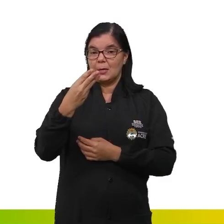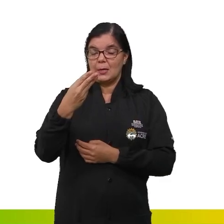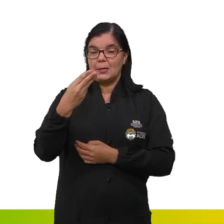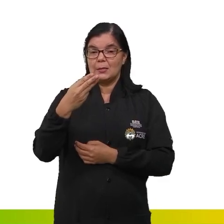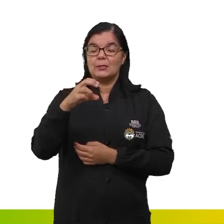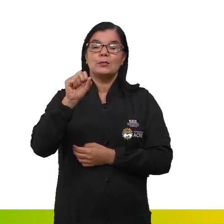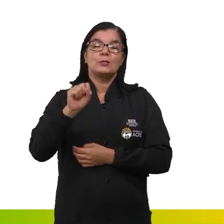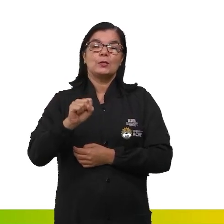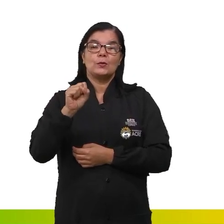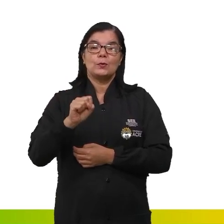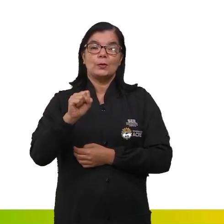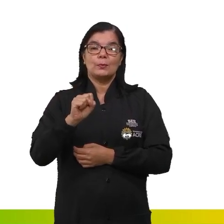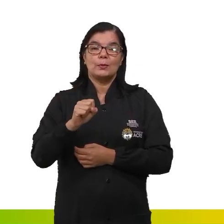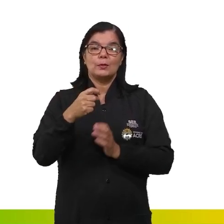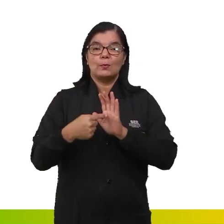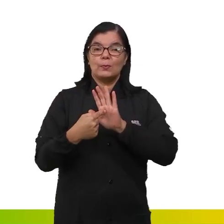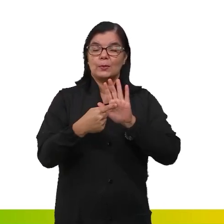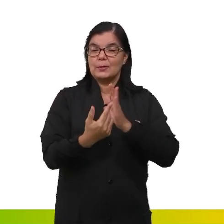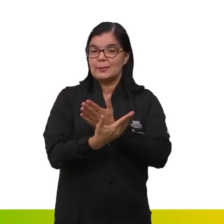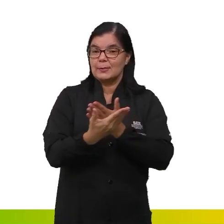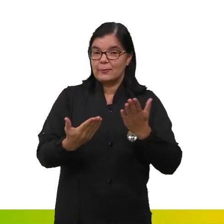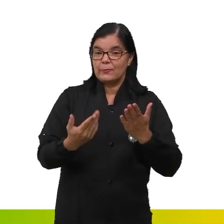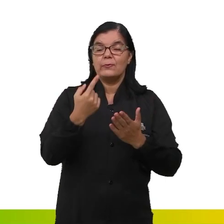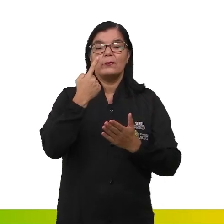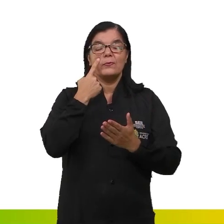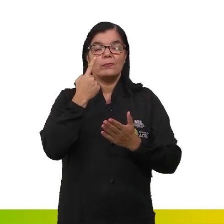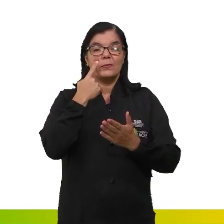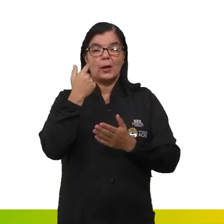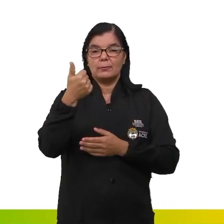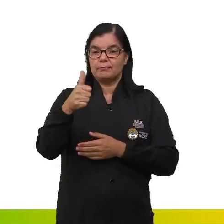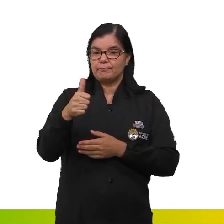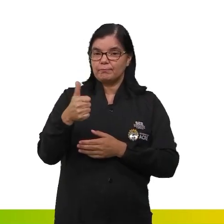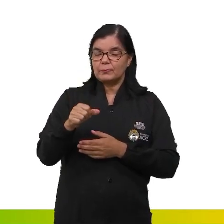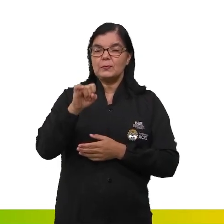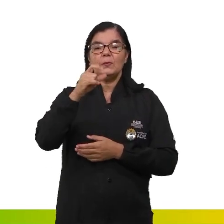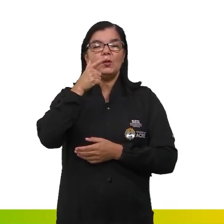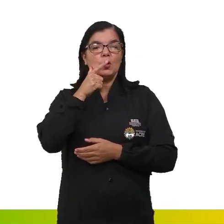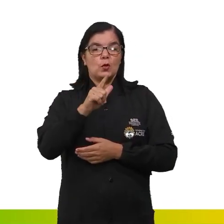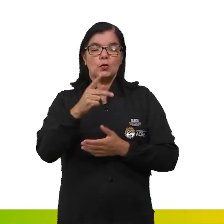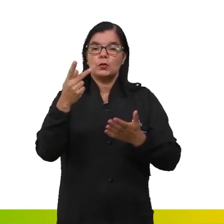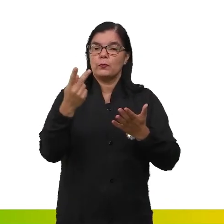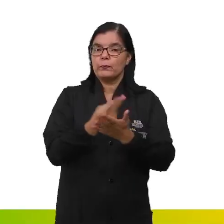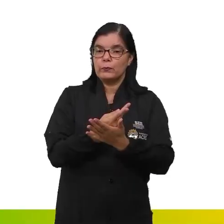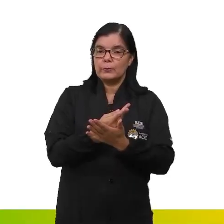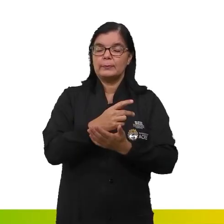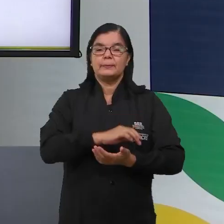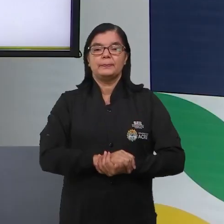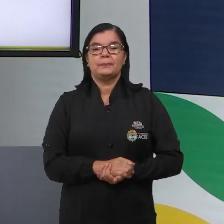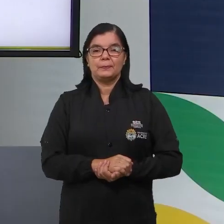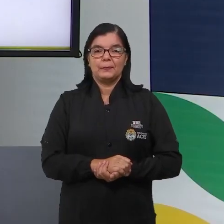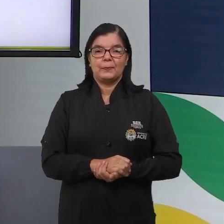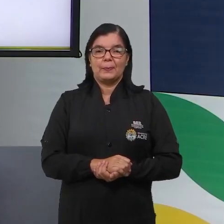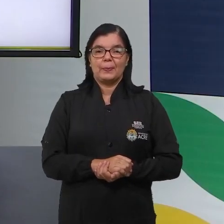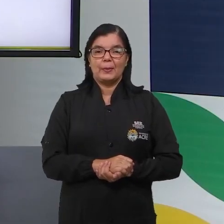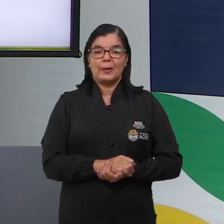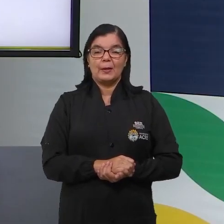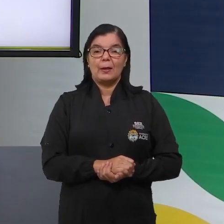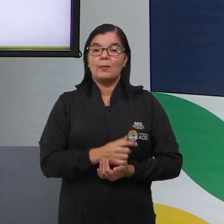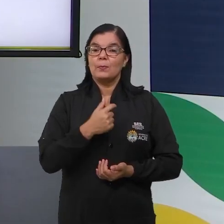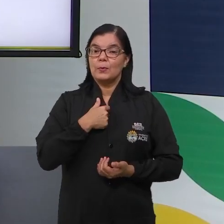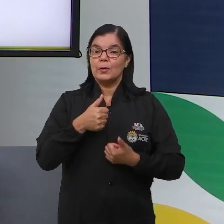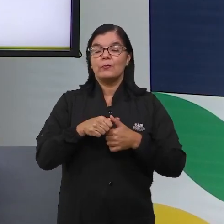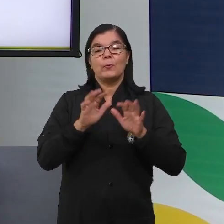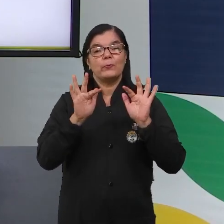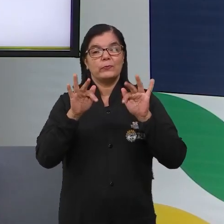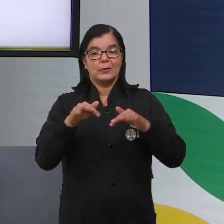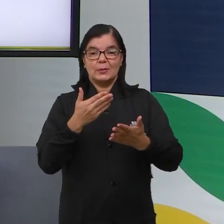2, 1. Já deixa o gabarito para você ver aí, analisar se você acertou, se você errou. Volta para mim porque a gente vai ficar por